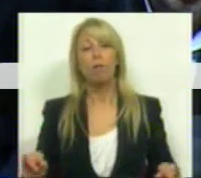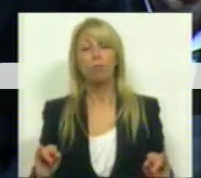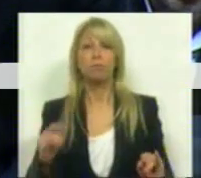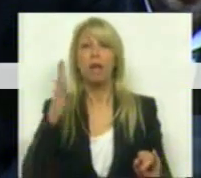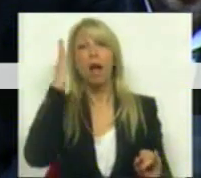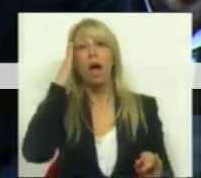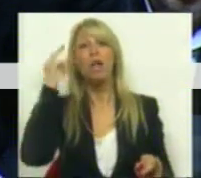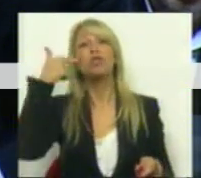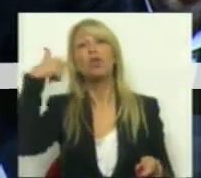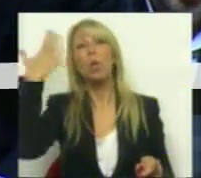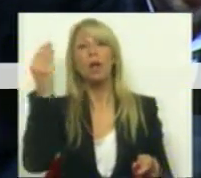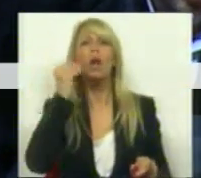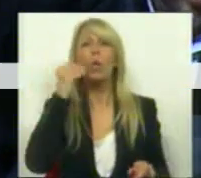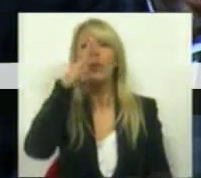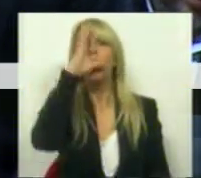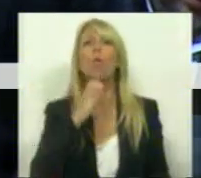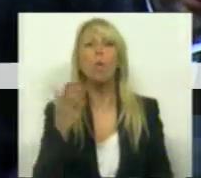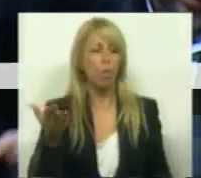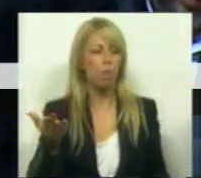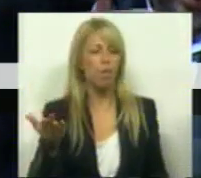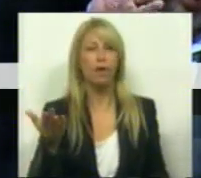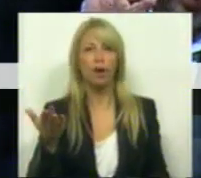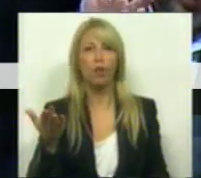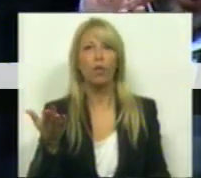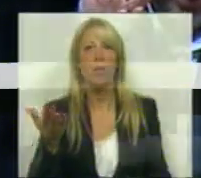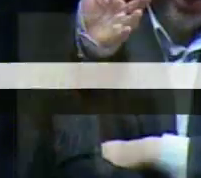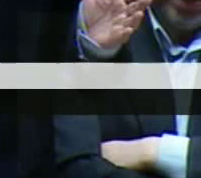extraordinário como é que o Governo, que